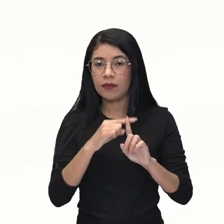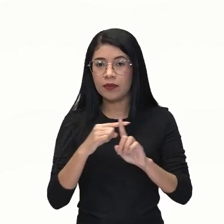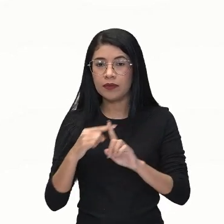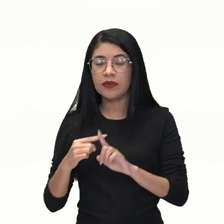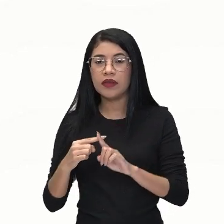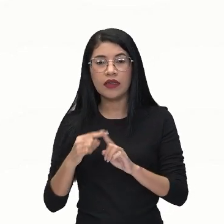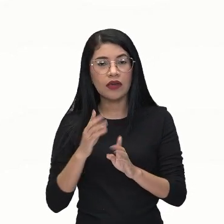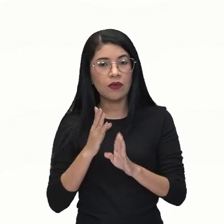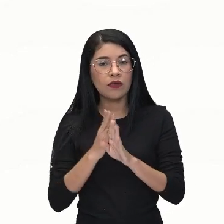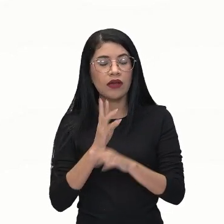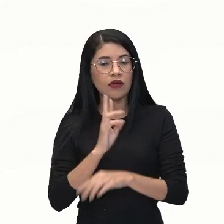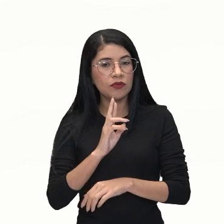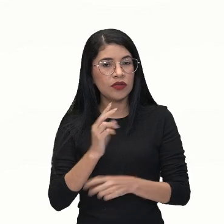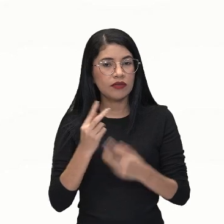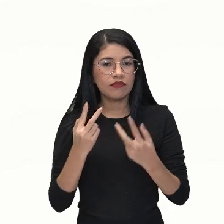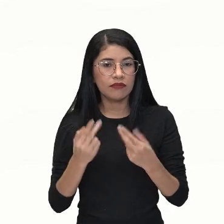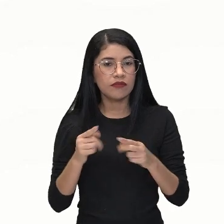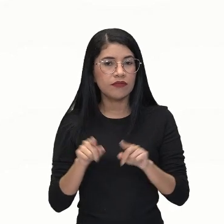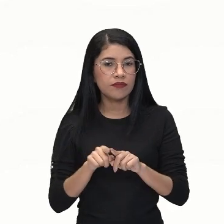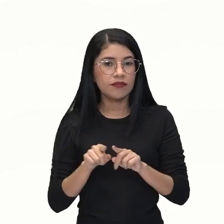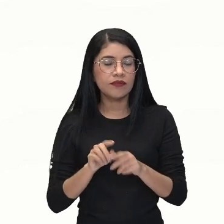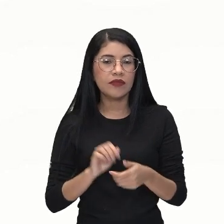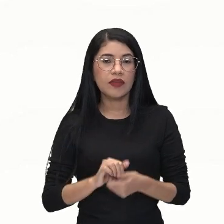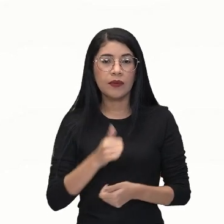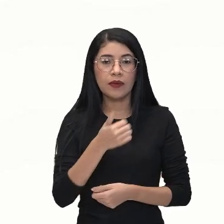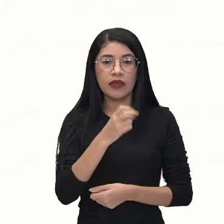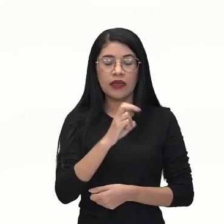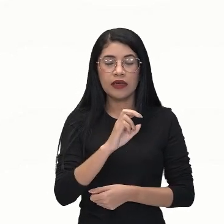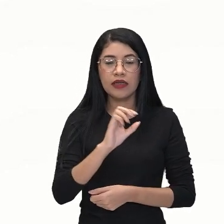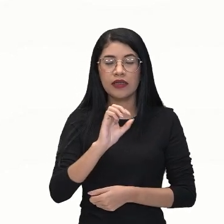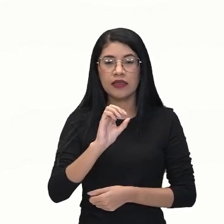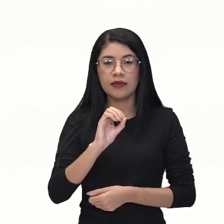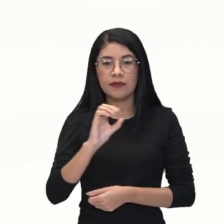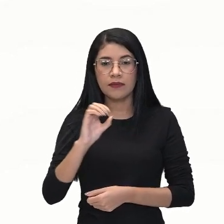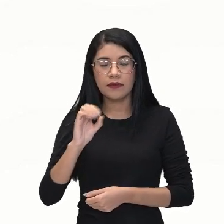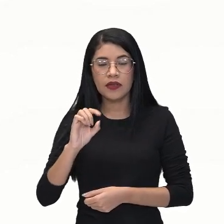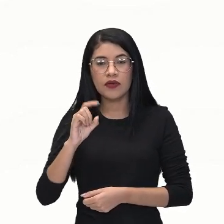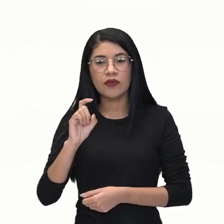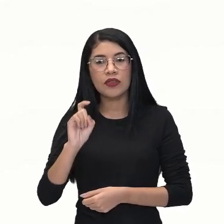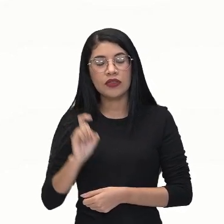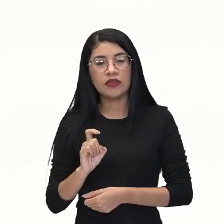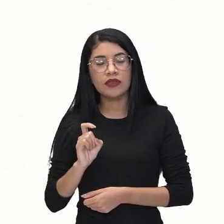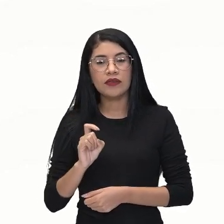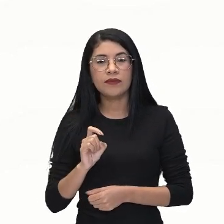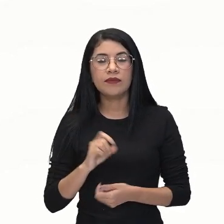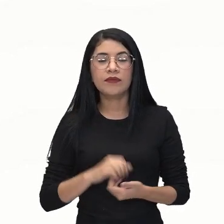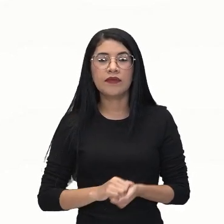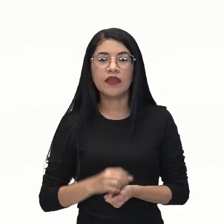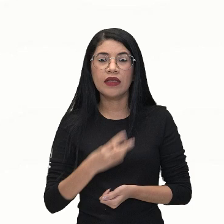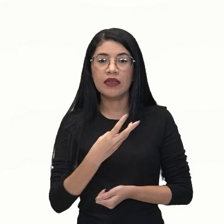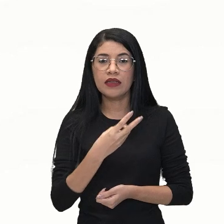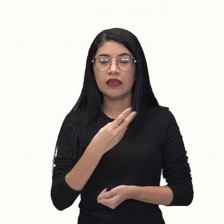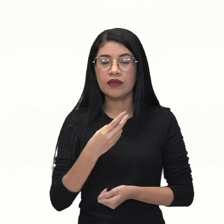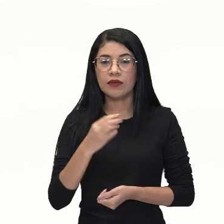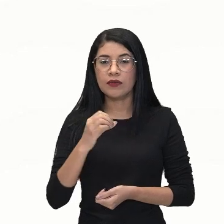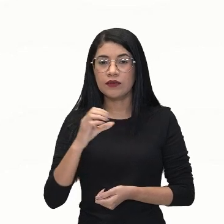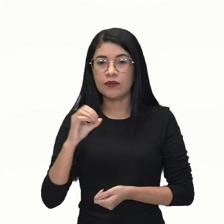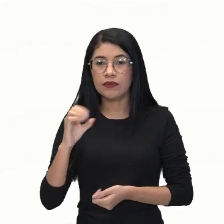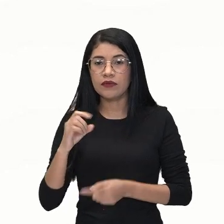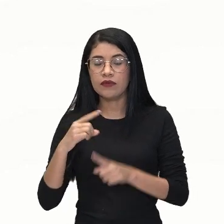mesmo resultado aqui, 15 mil vezes x, certo? 32 mil vezes